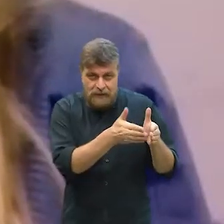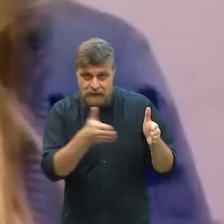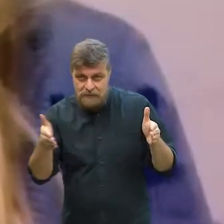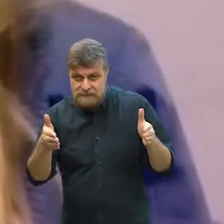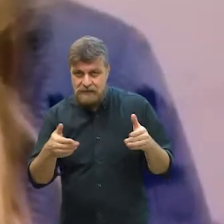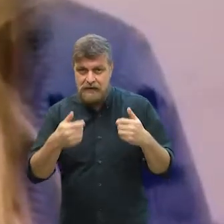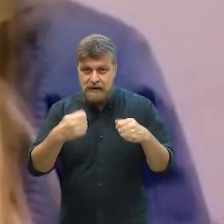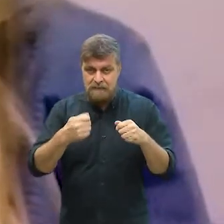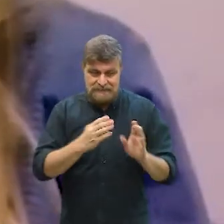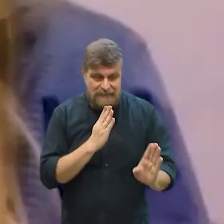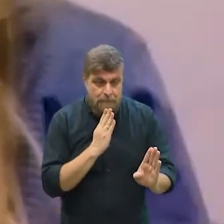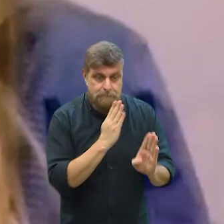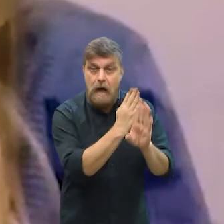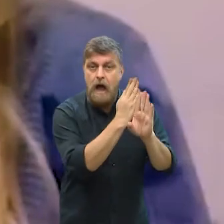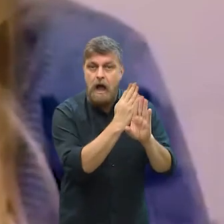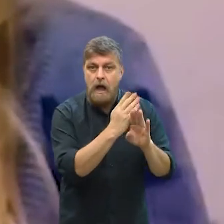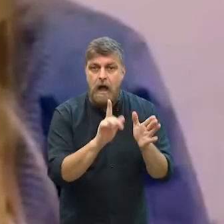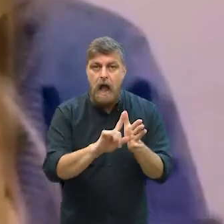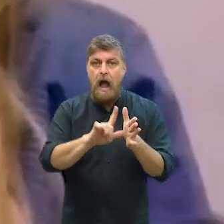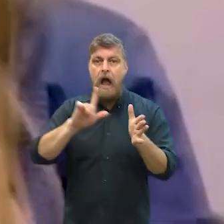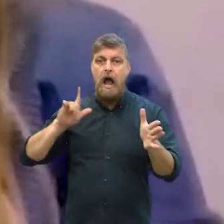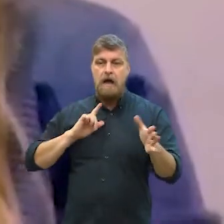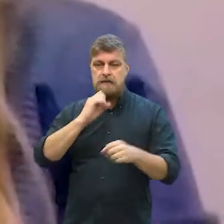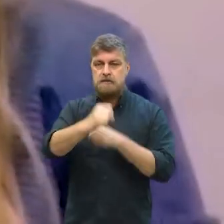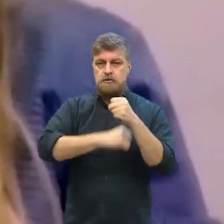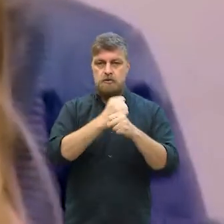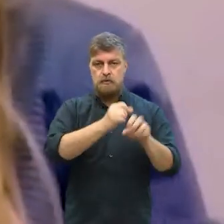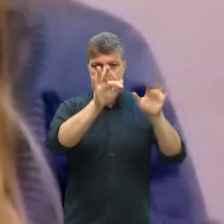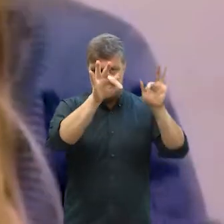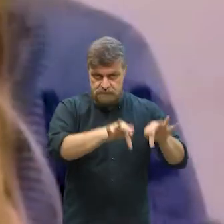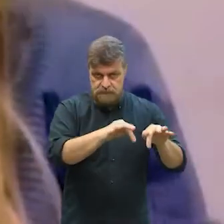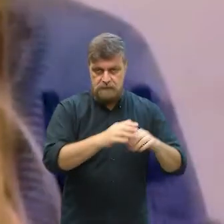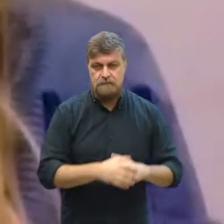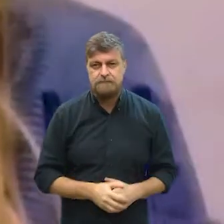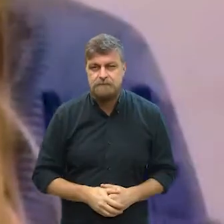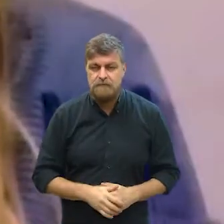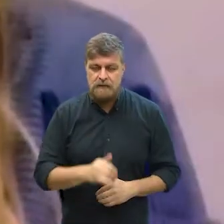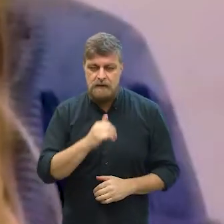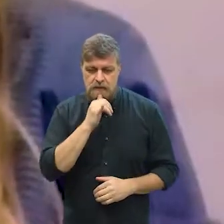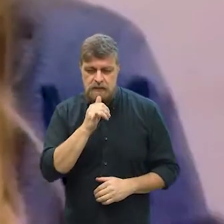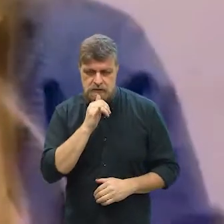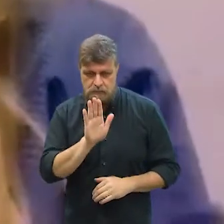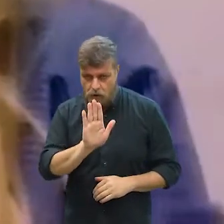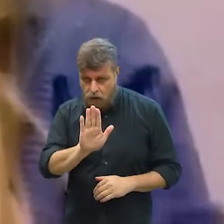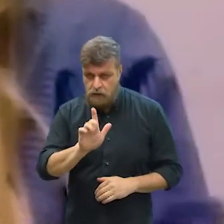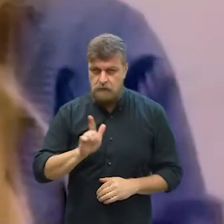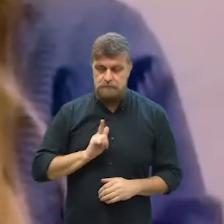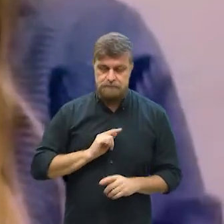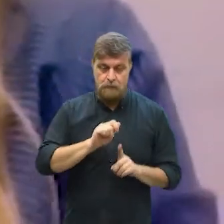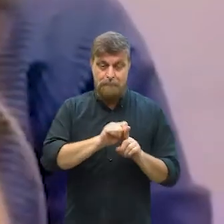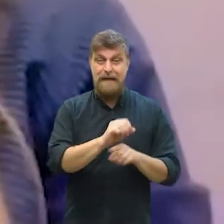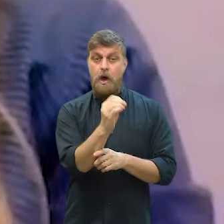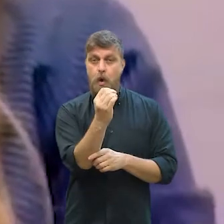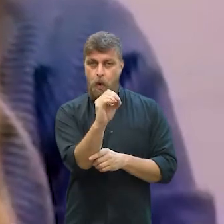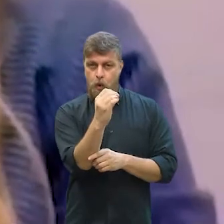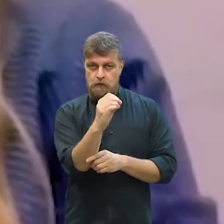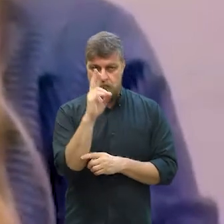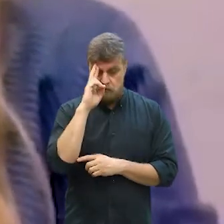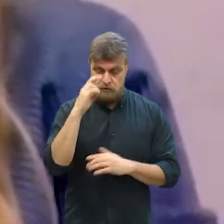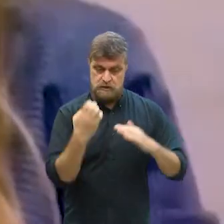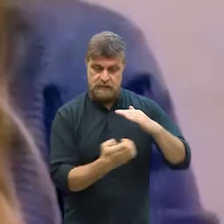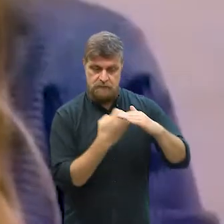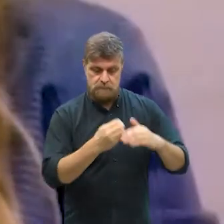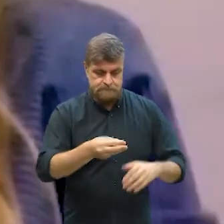processo normalmente ele precisa ser identificado antes do encerramento do ano calendário. Tá? Então, vamos supor que ali em outubro